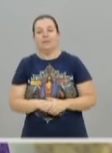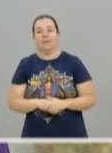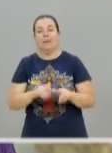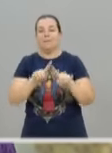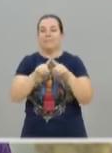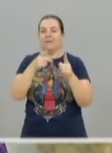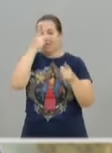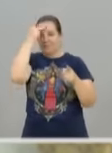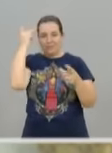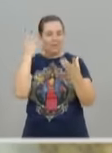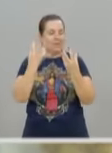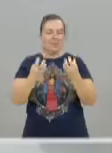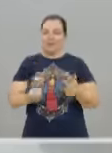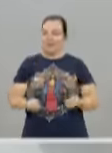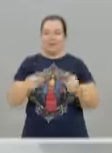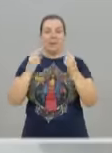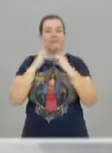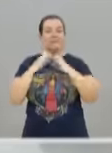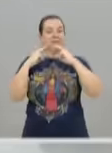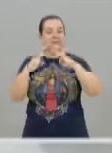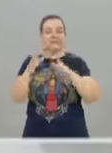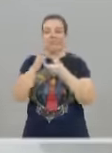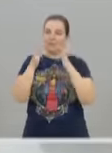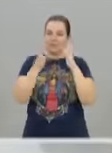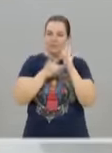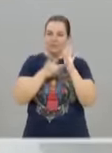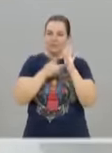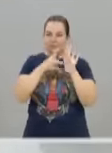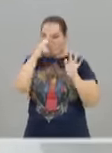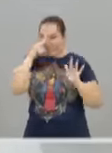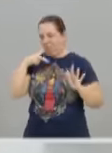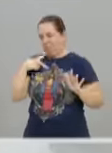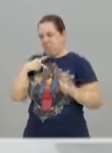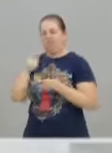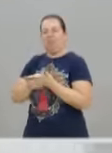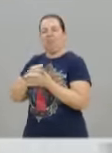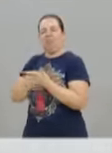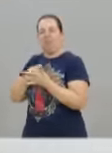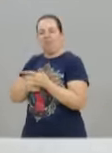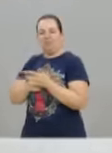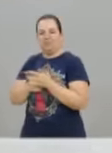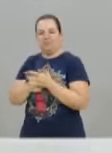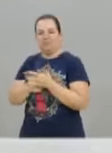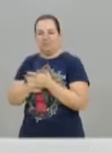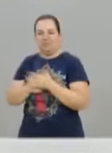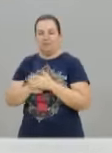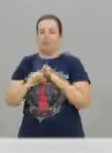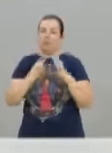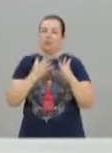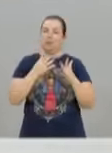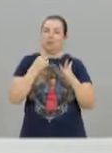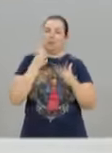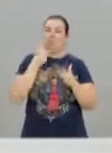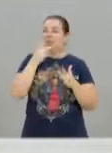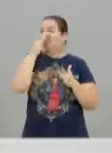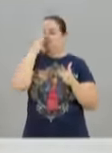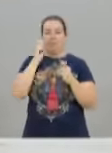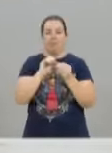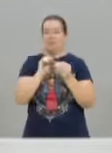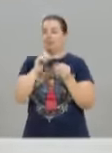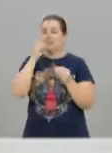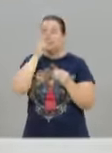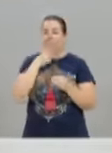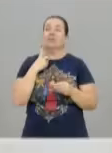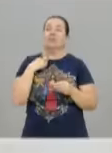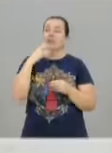Condena ao negar Jesus você nega o pai aí eu pergunto como que